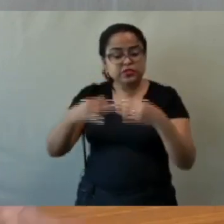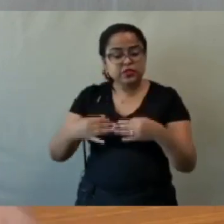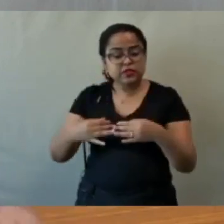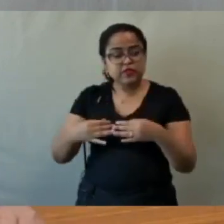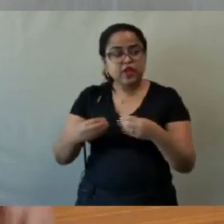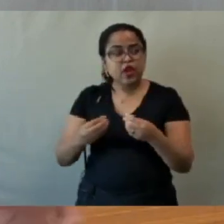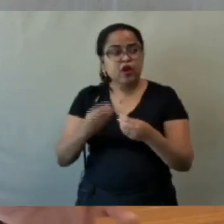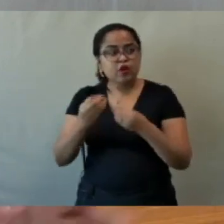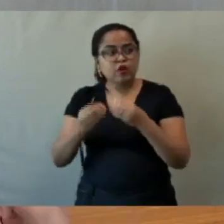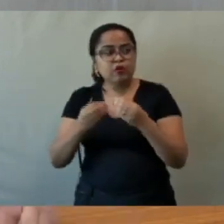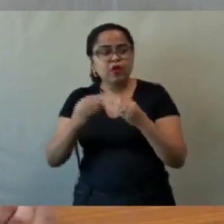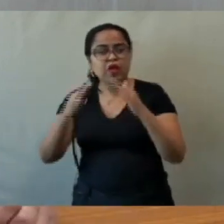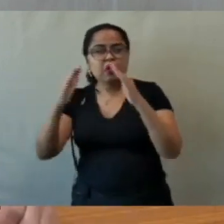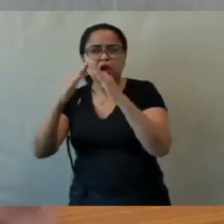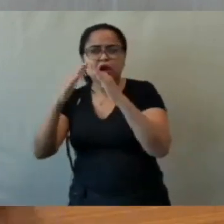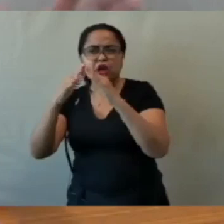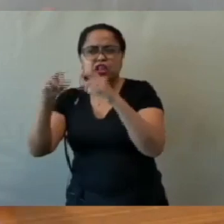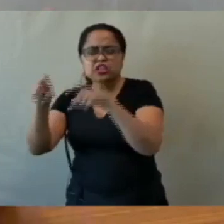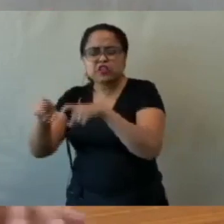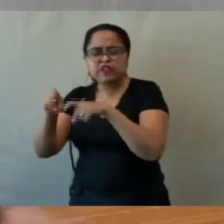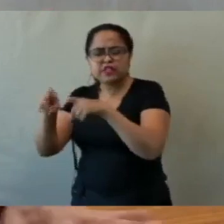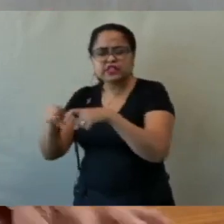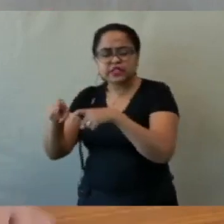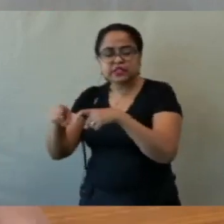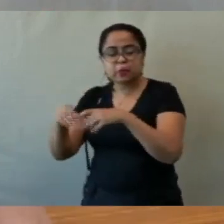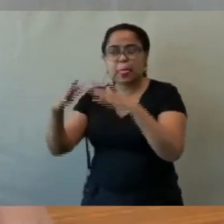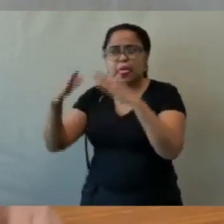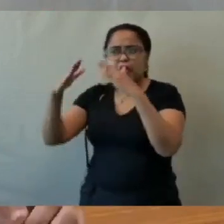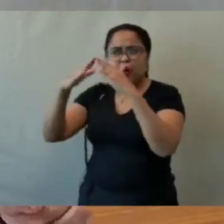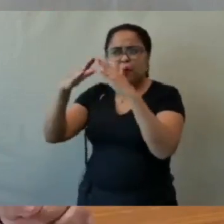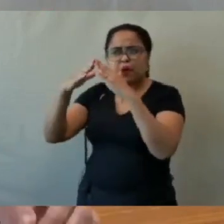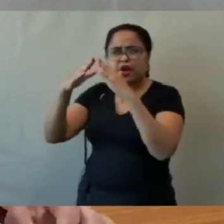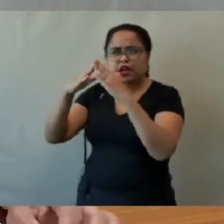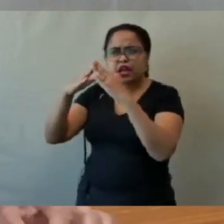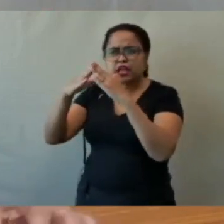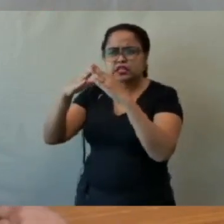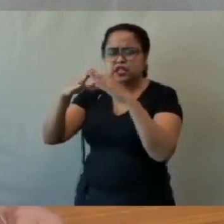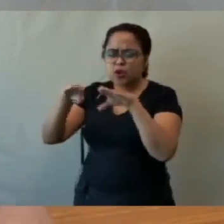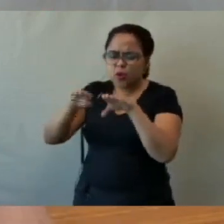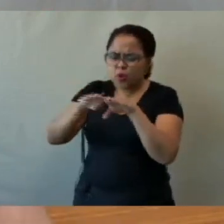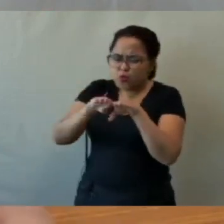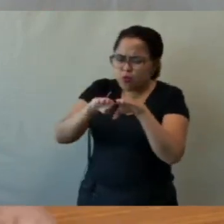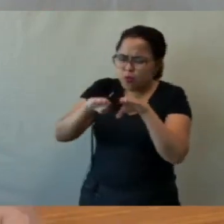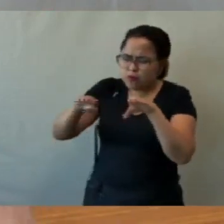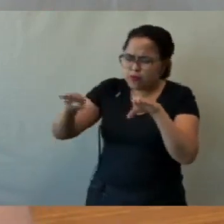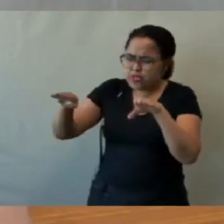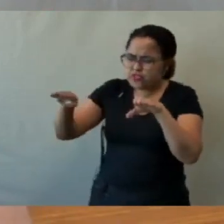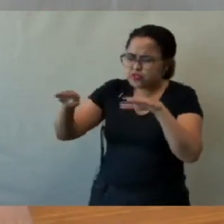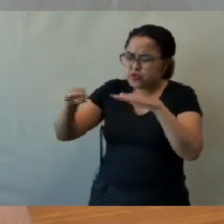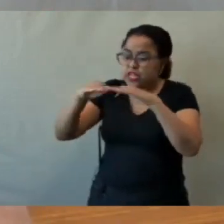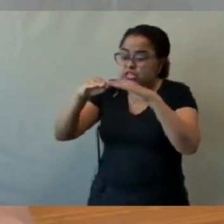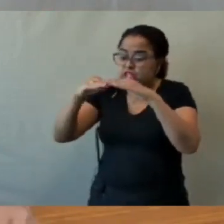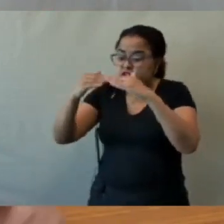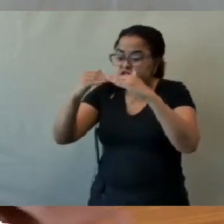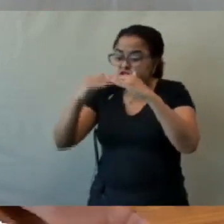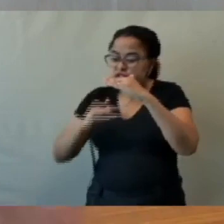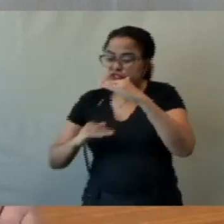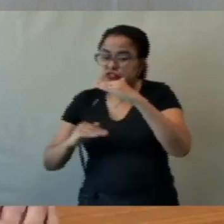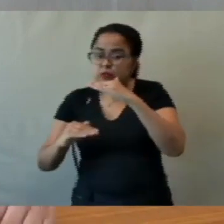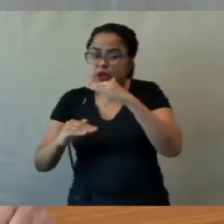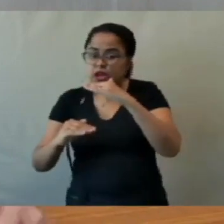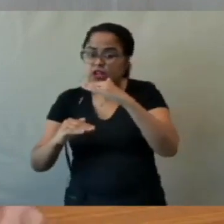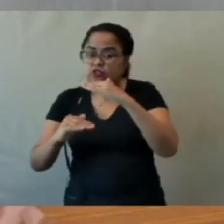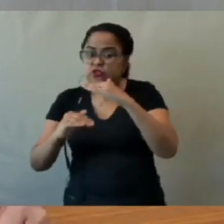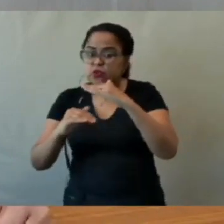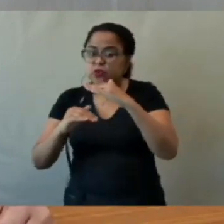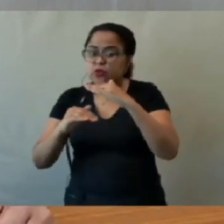uma casa, acho que todos conhecem, de fazenda, com assoalho, e debaixo usava-se para fazer um chiqueiro de porco, para